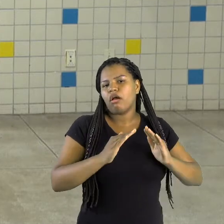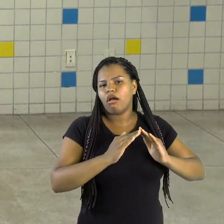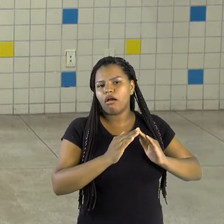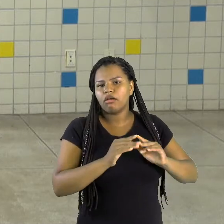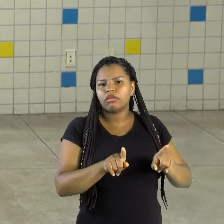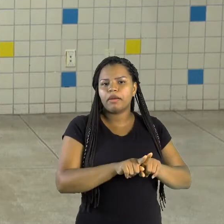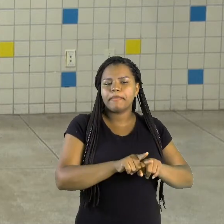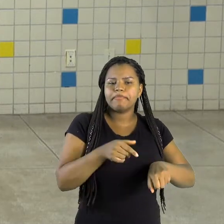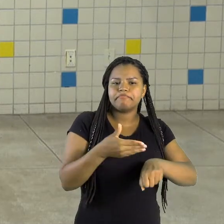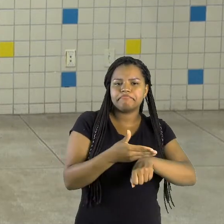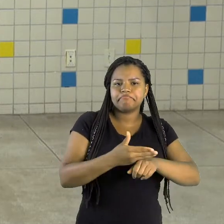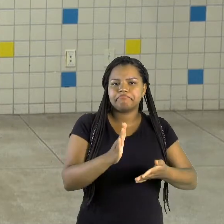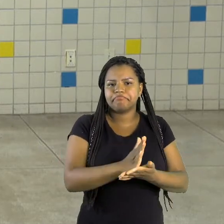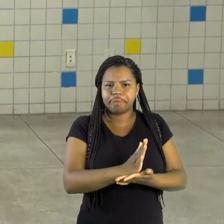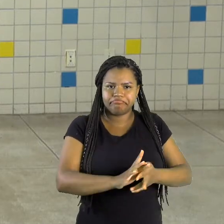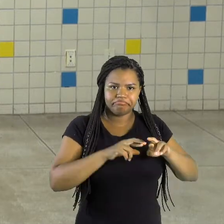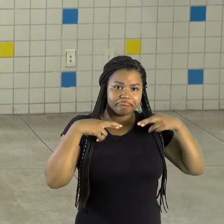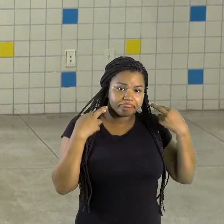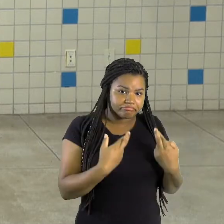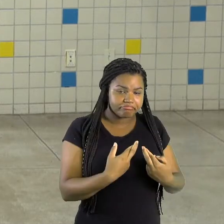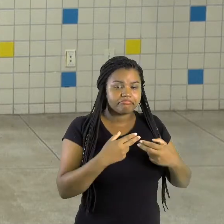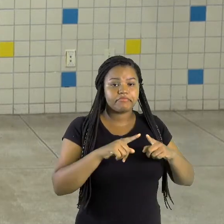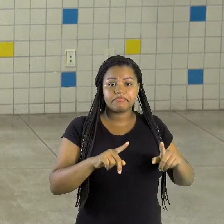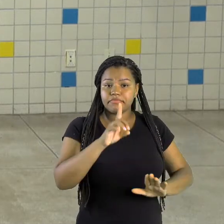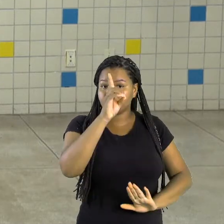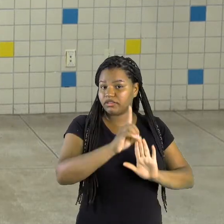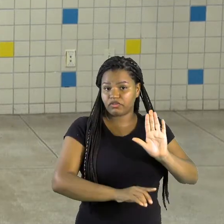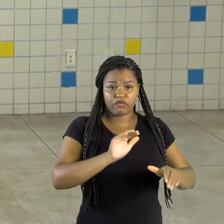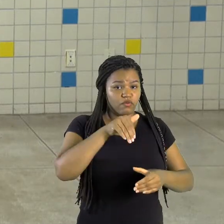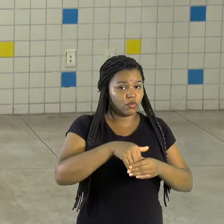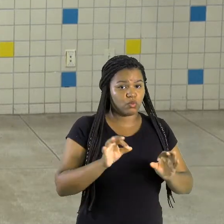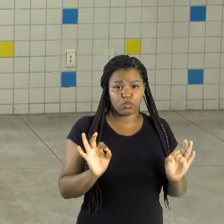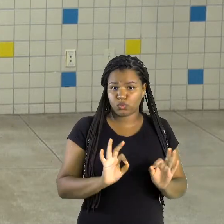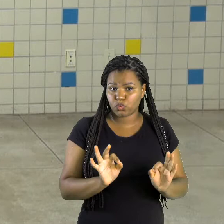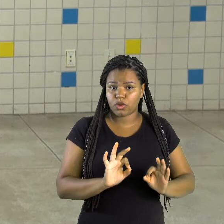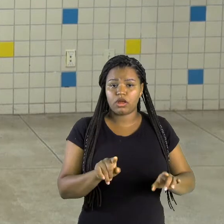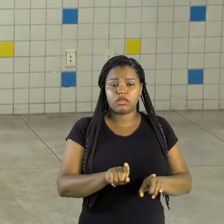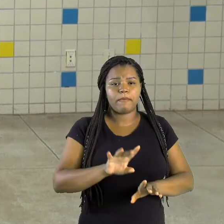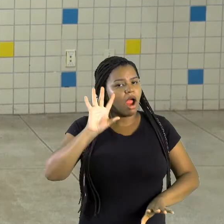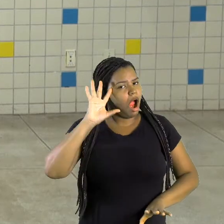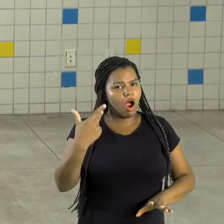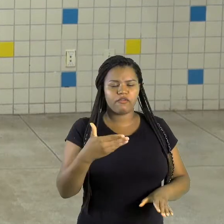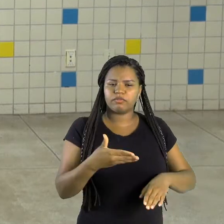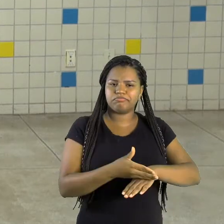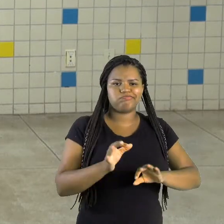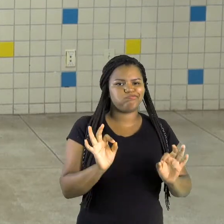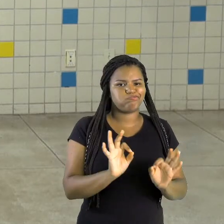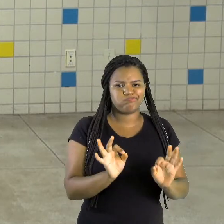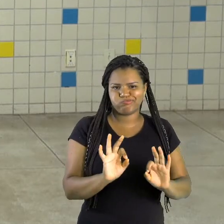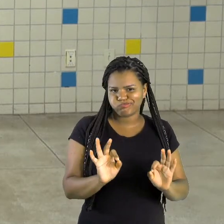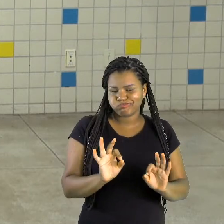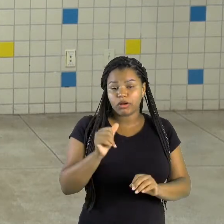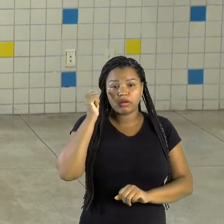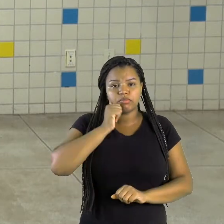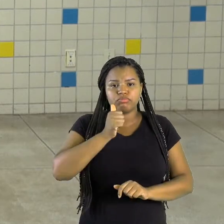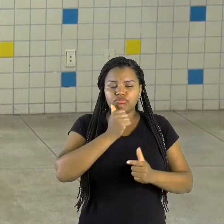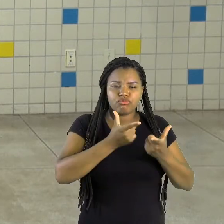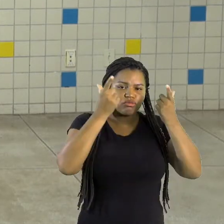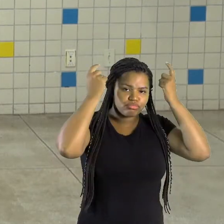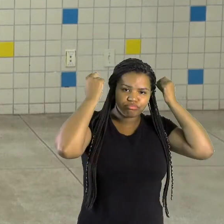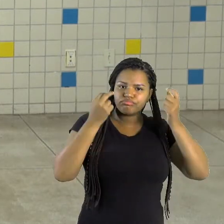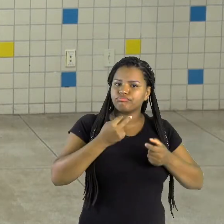algumas reuniões, mas elas não tinham direito ao voto e nem a tomar decisões. As mulheres gregas não